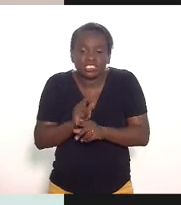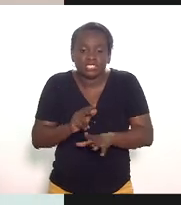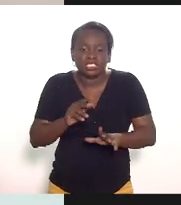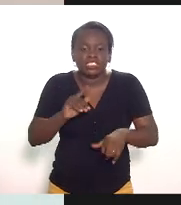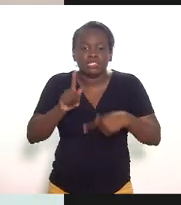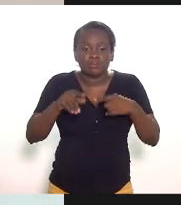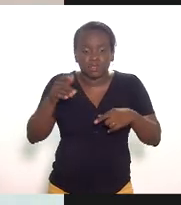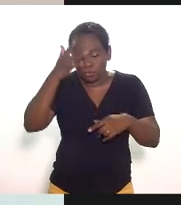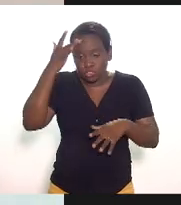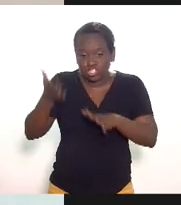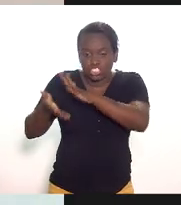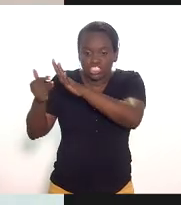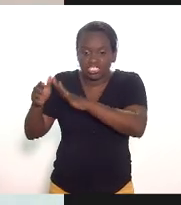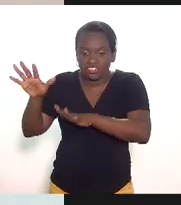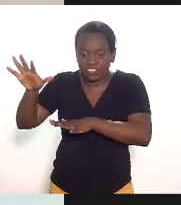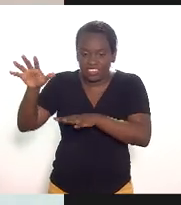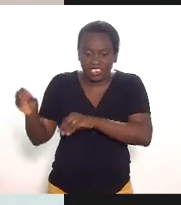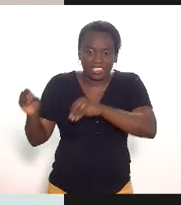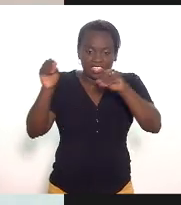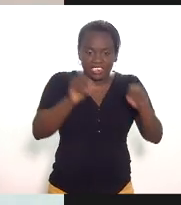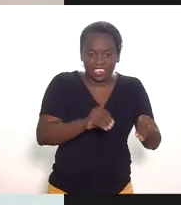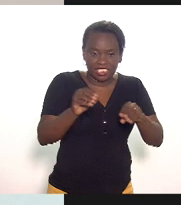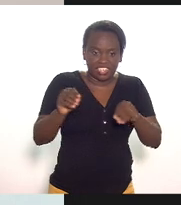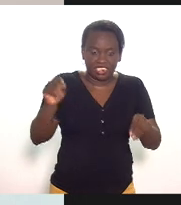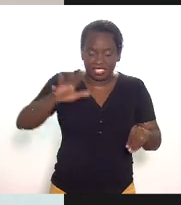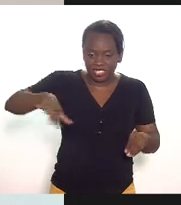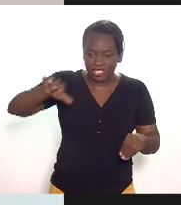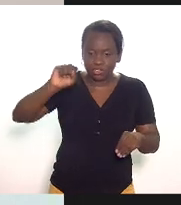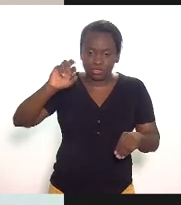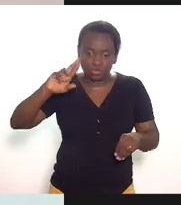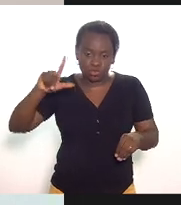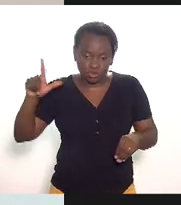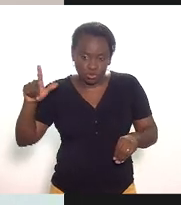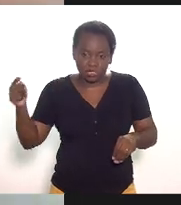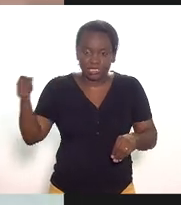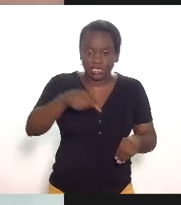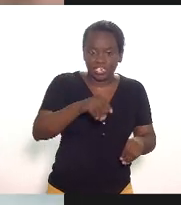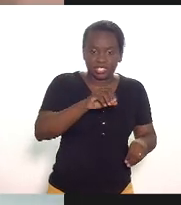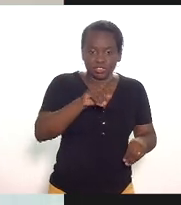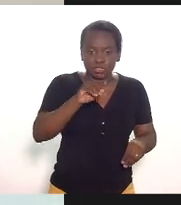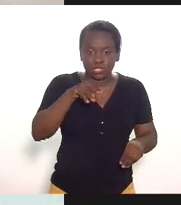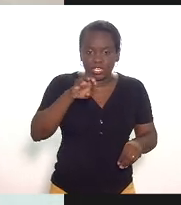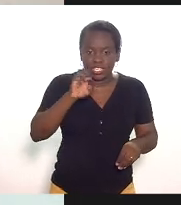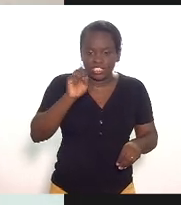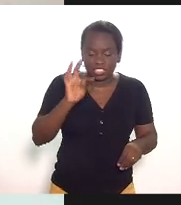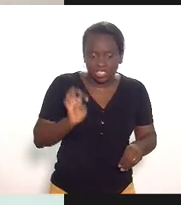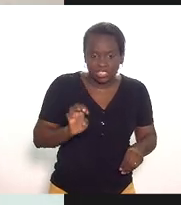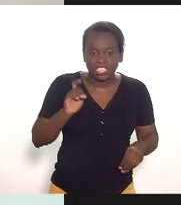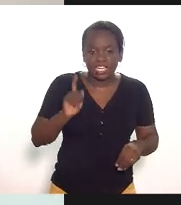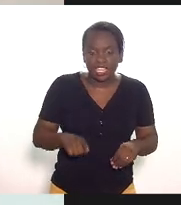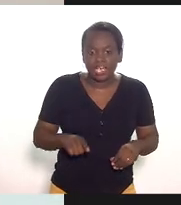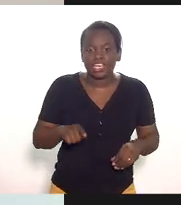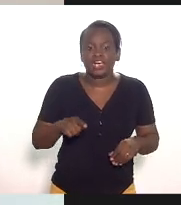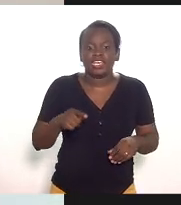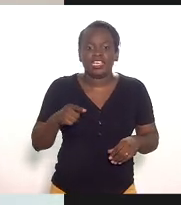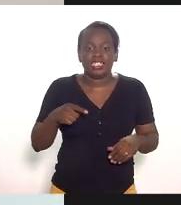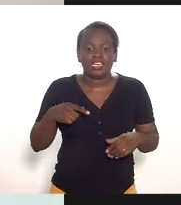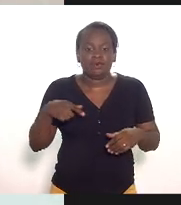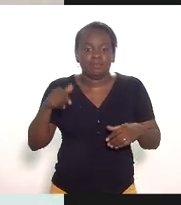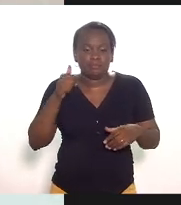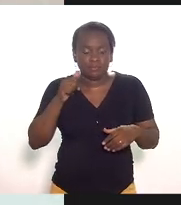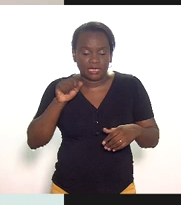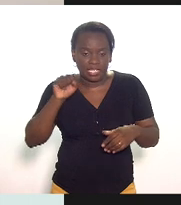chamadas remoções das favelas da Zona Sul, que vieram para a Zona Oeste através daquela famigerada Santa